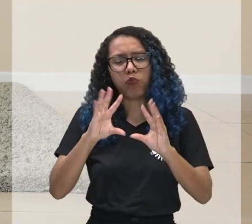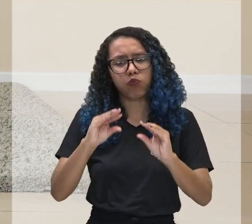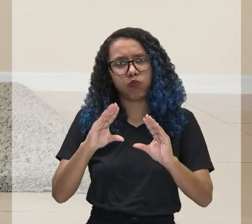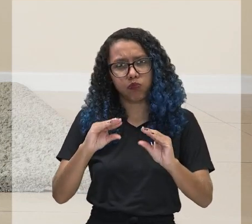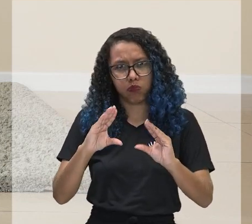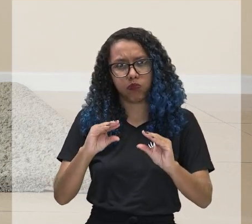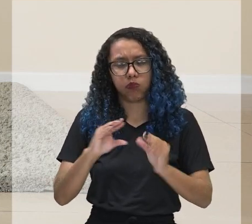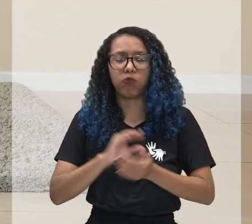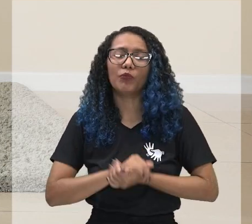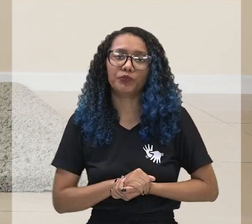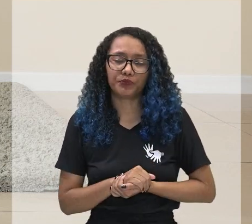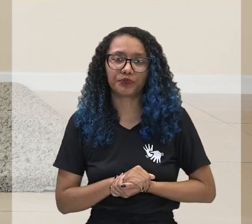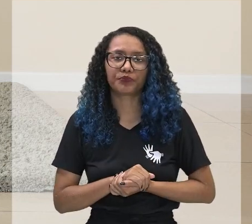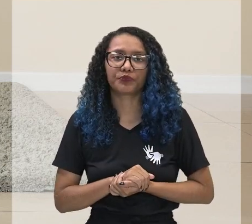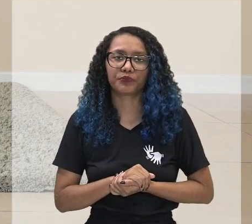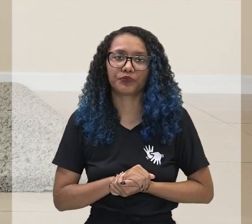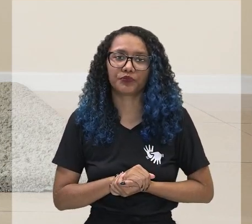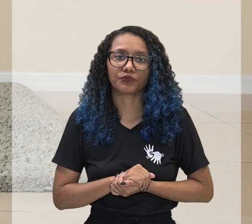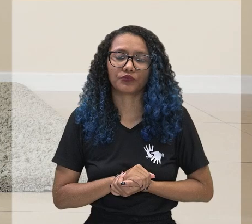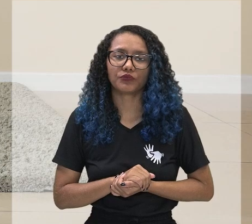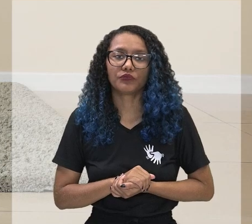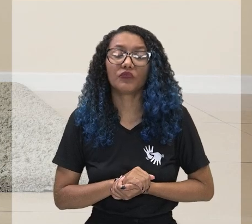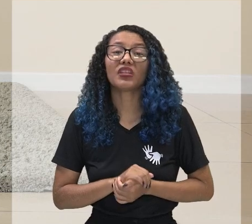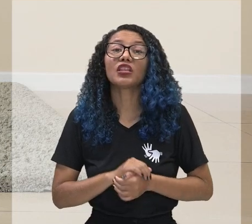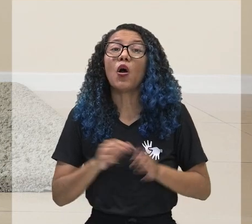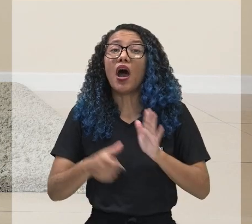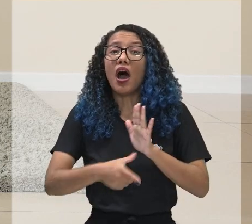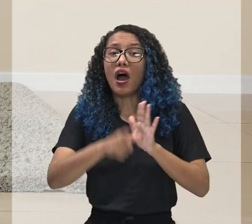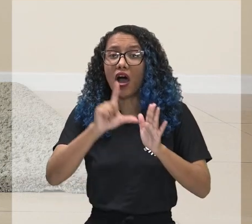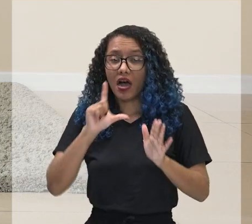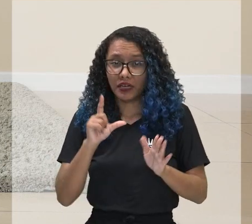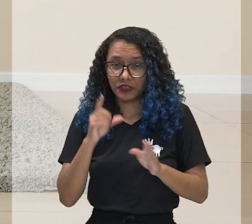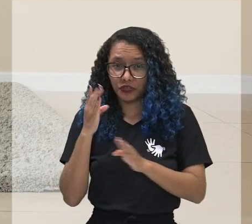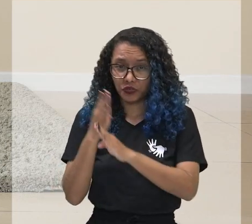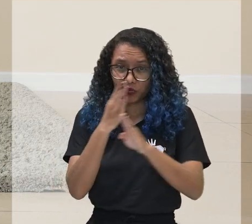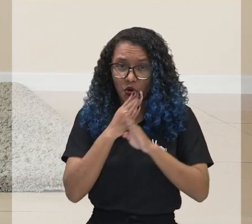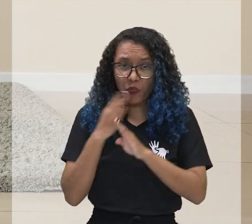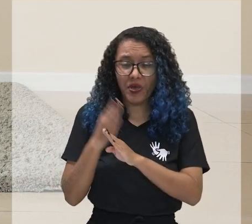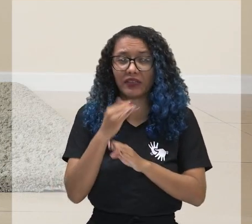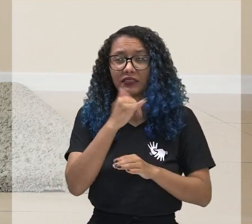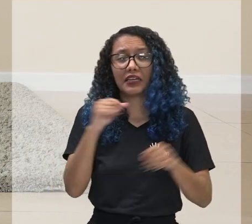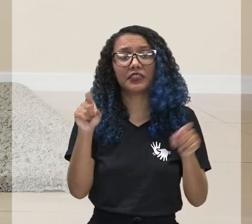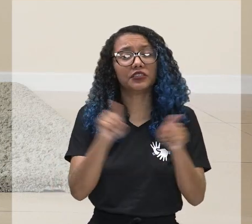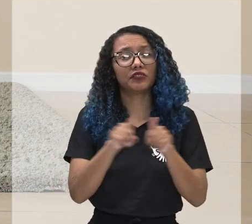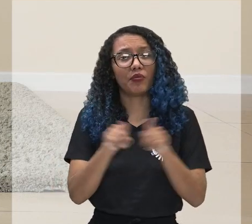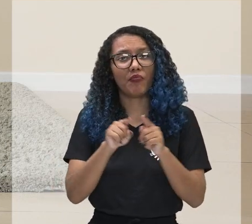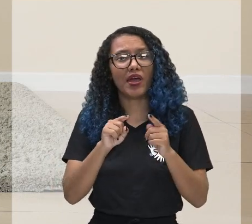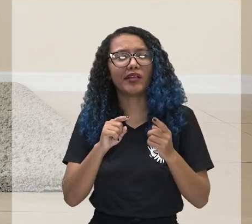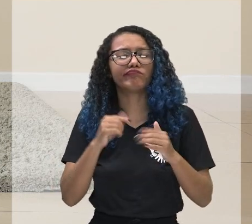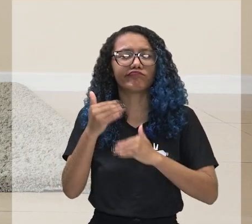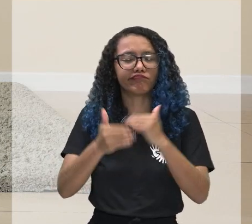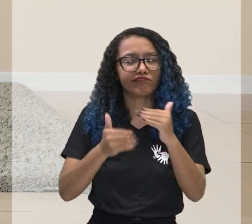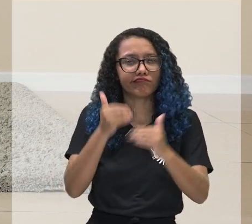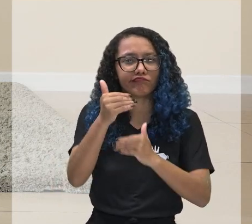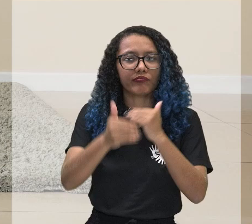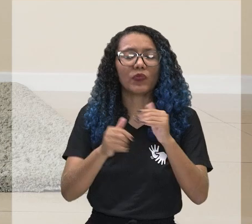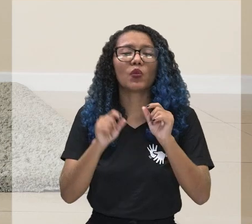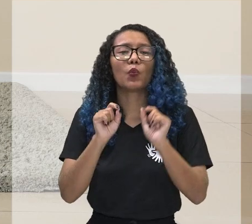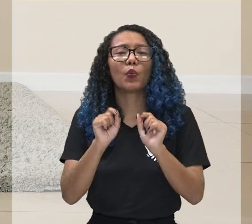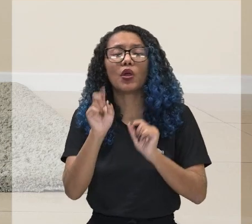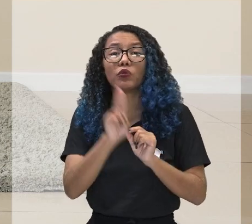invenção, da descoberta da eletricidade e do aprimoramento do seu uso, a gente tinha que utilizar outros